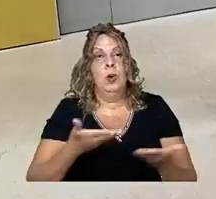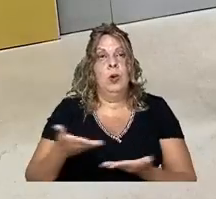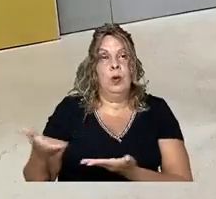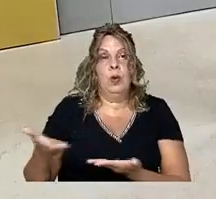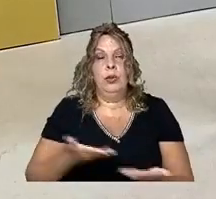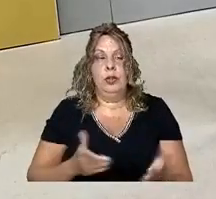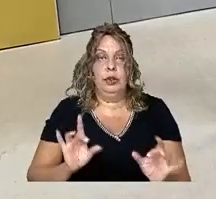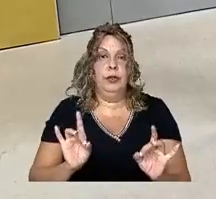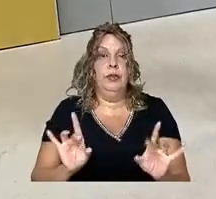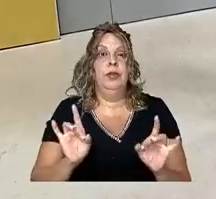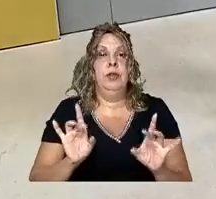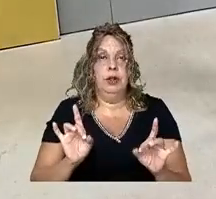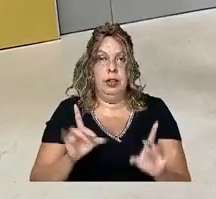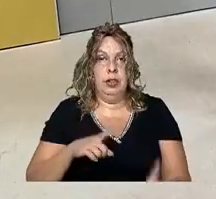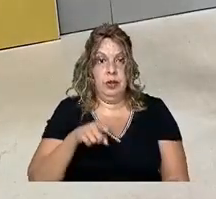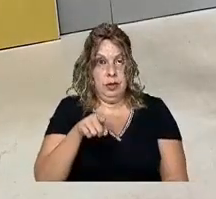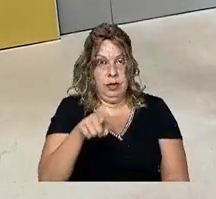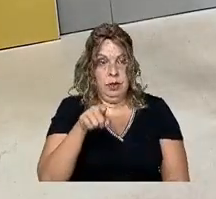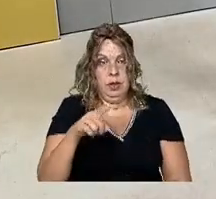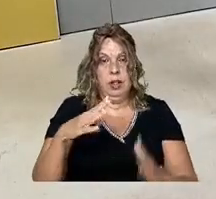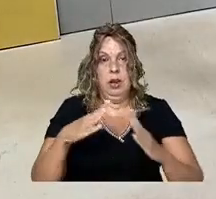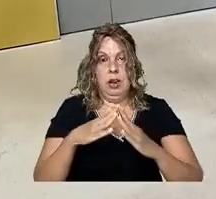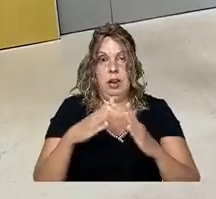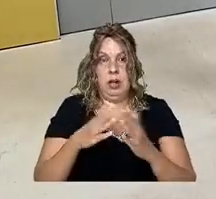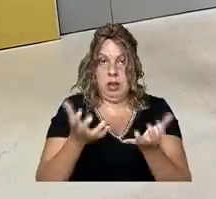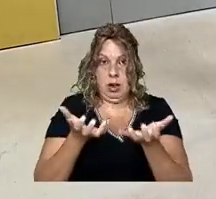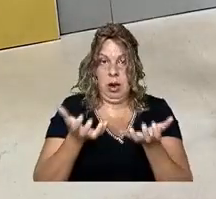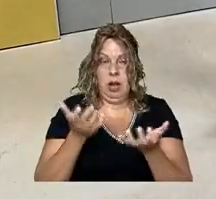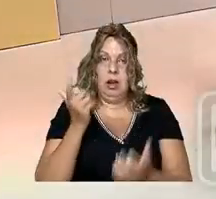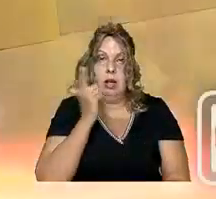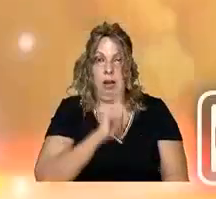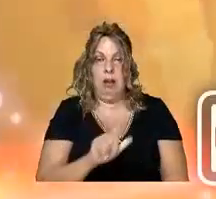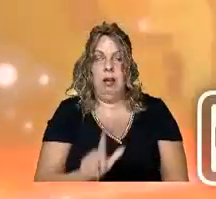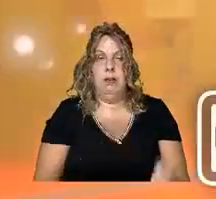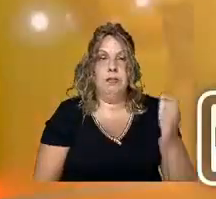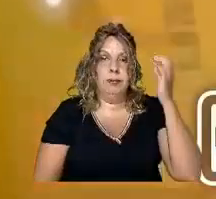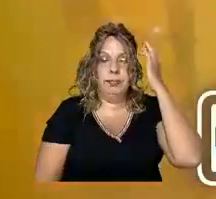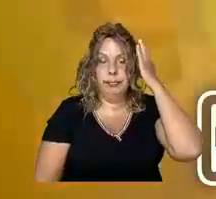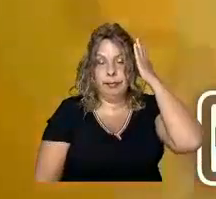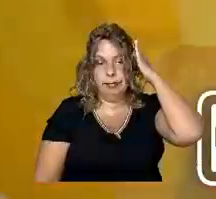promotoras para você aí de casa que sonha ser contemplado. Vamos ver, roda!